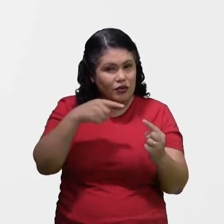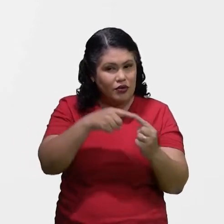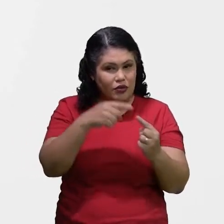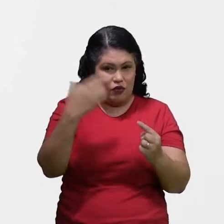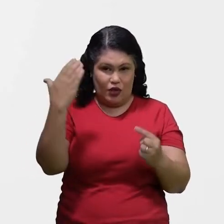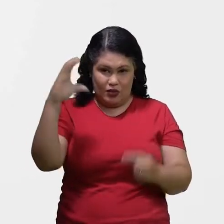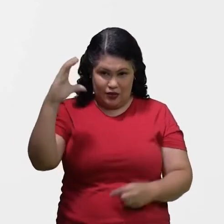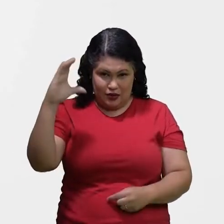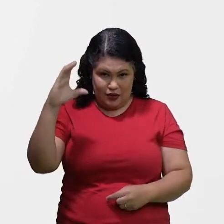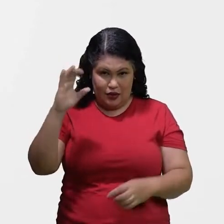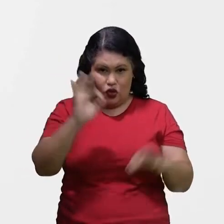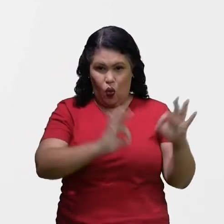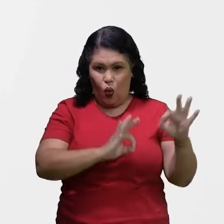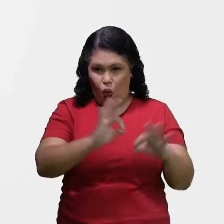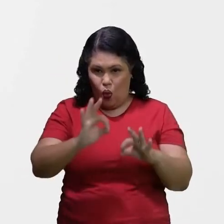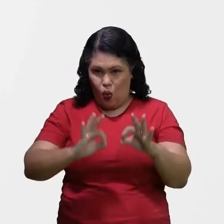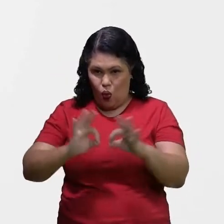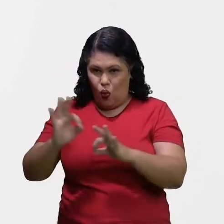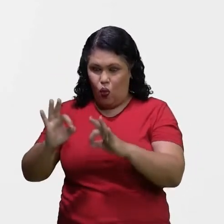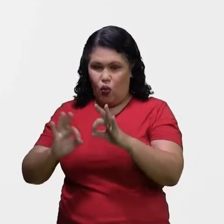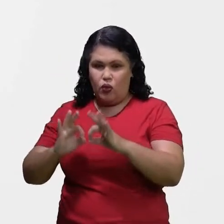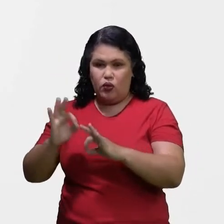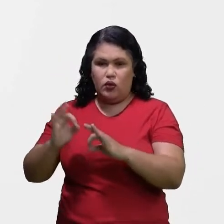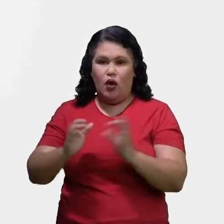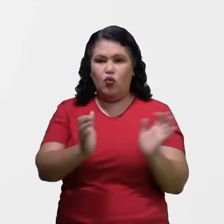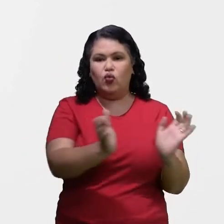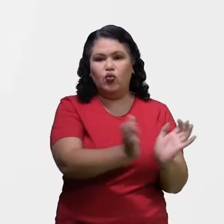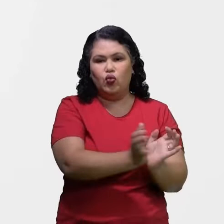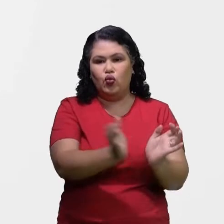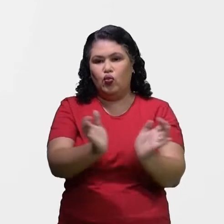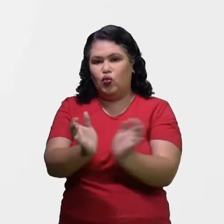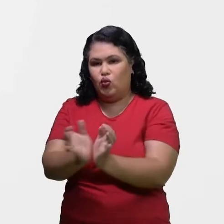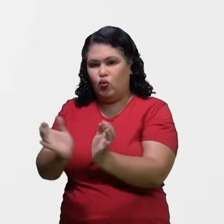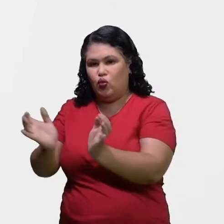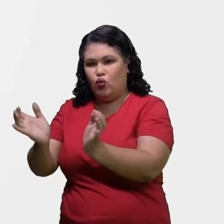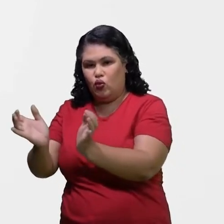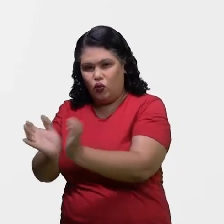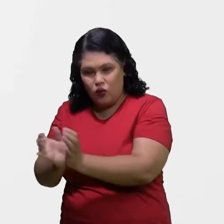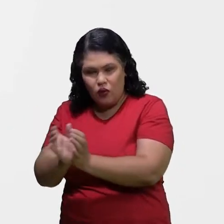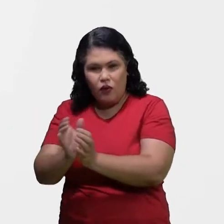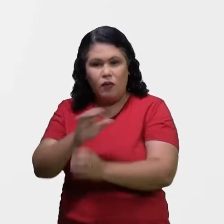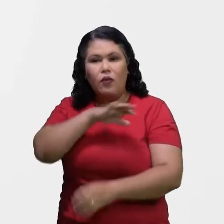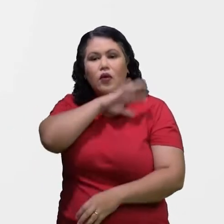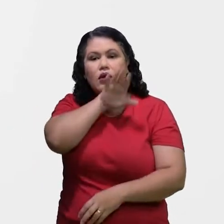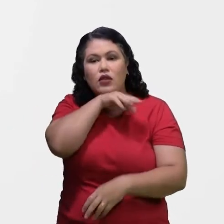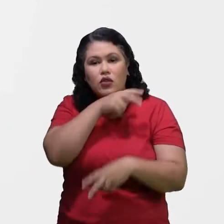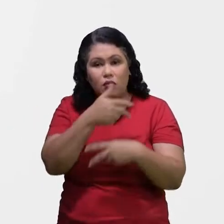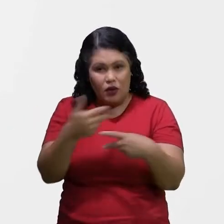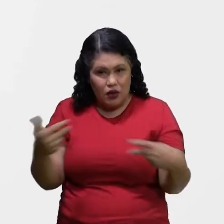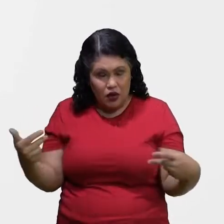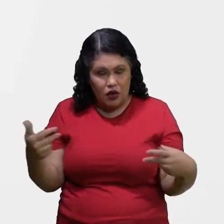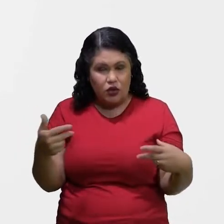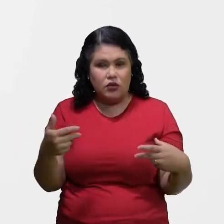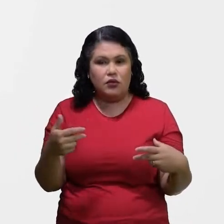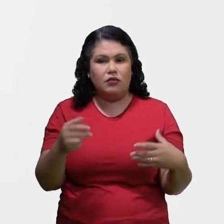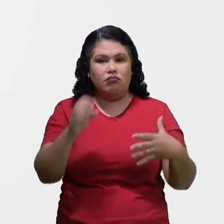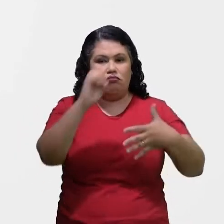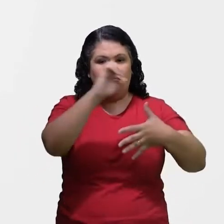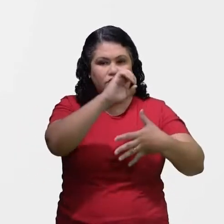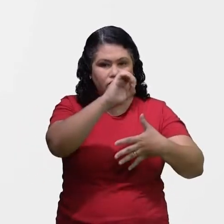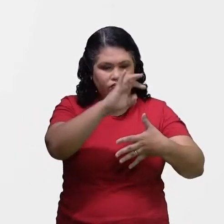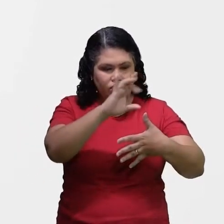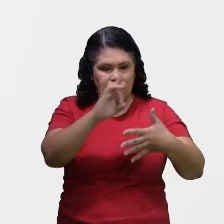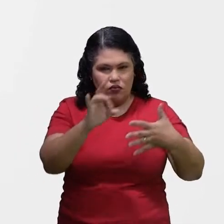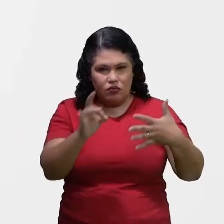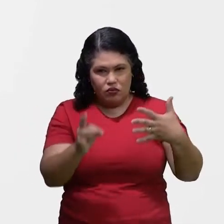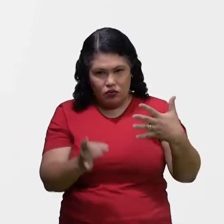vocês pensarem que a ciência também se organiza em caixas, né, se organiza em classes de animais. Então, esse que